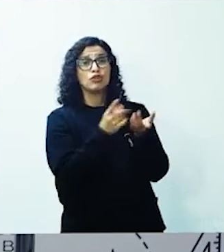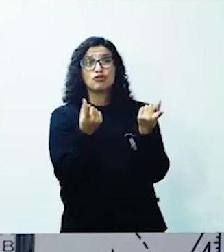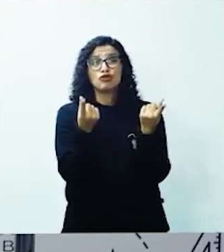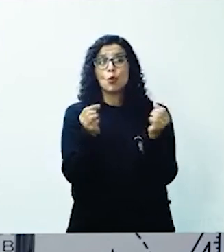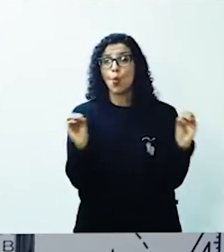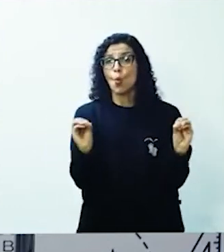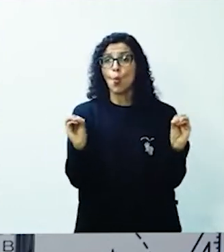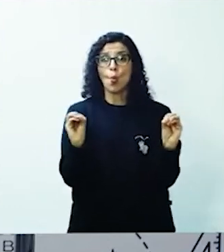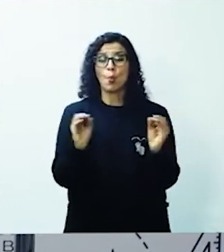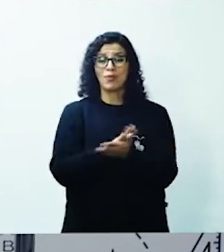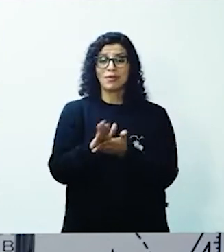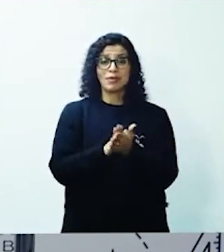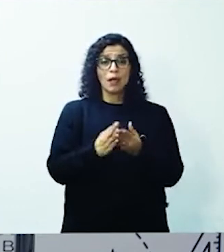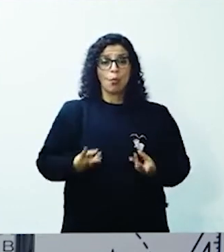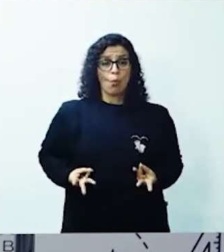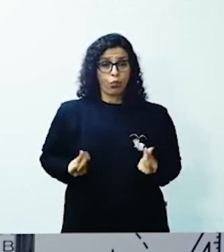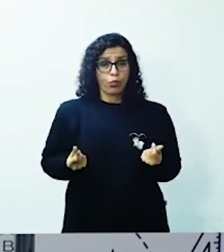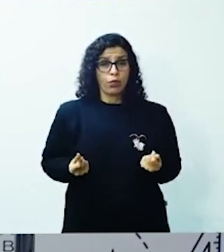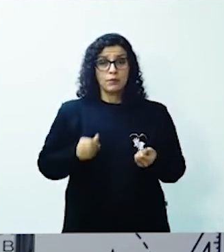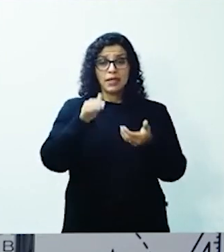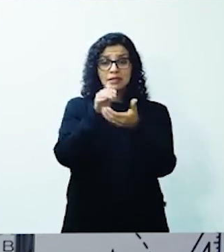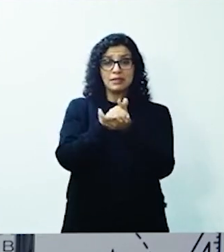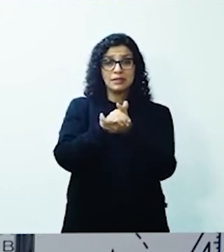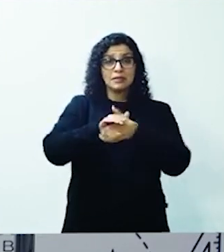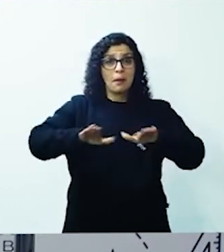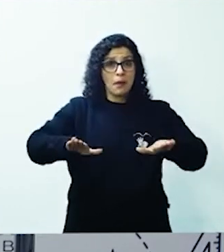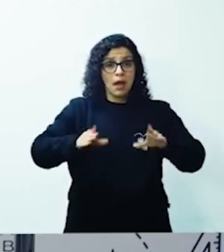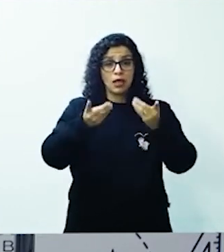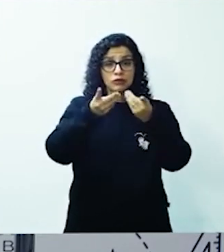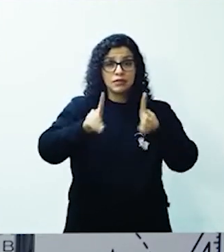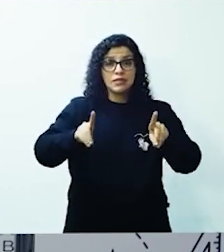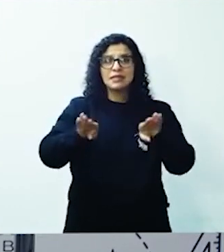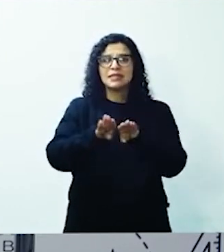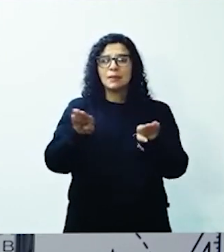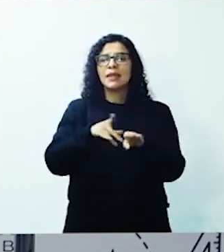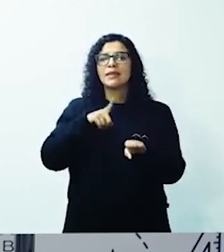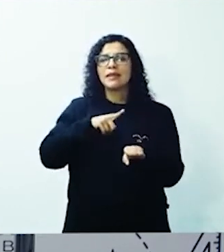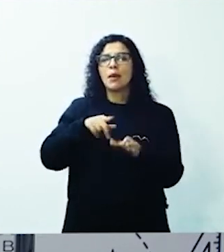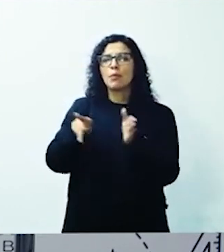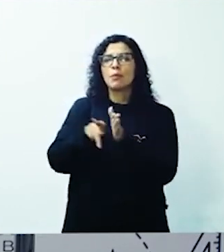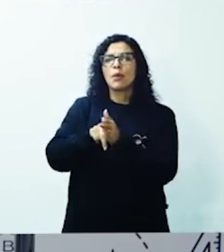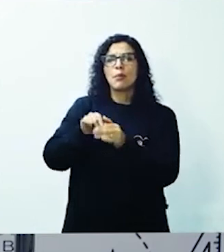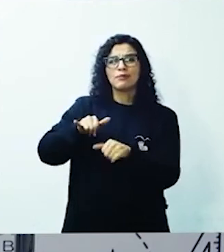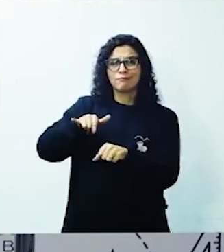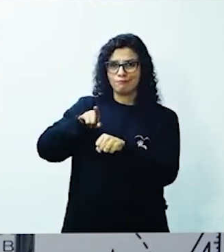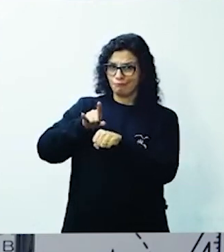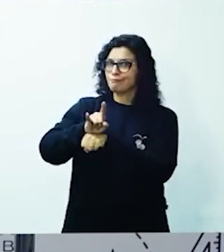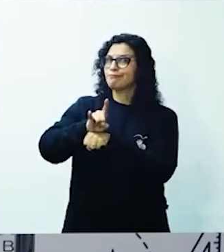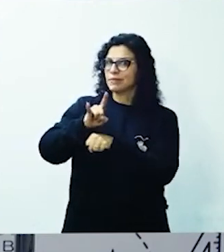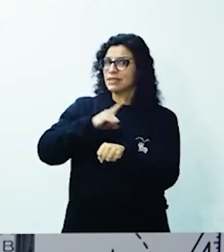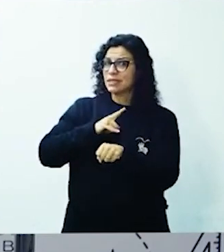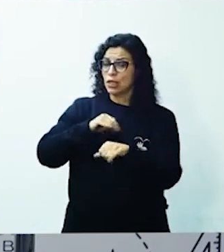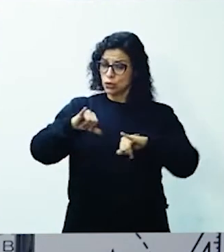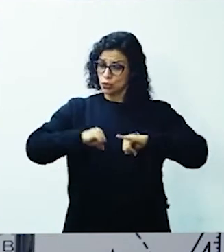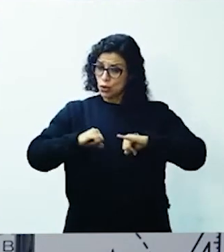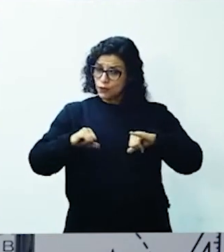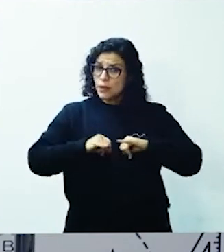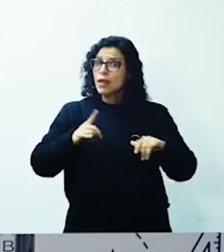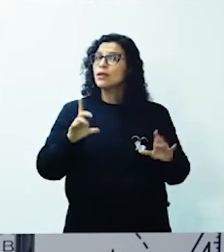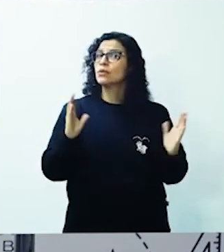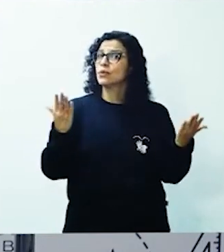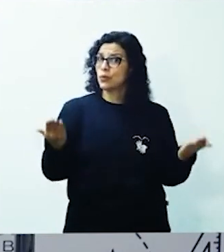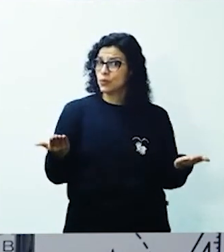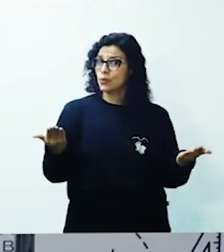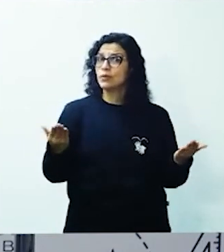dinheiro, né? Se separar, ser traído. Mas todo esse sofrimento,